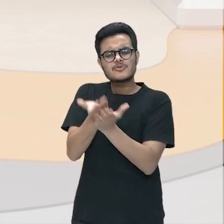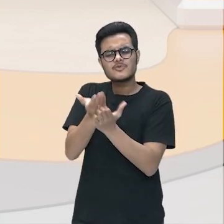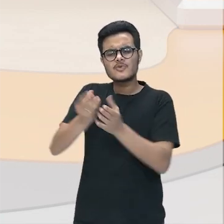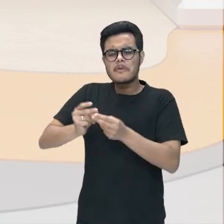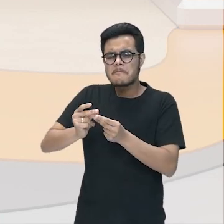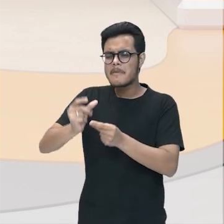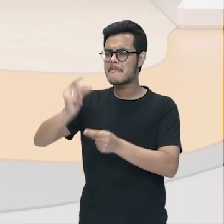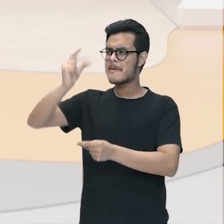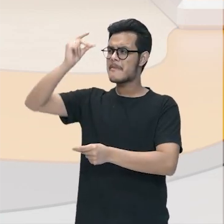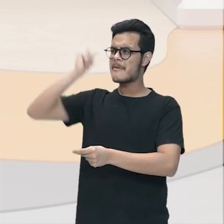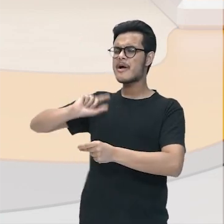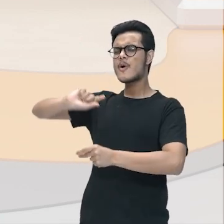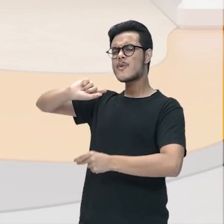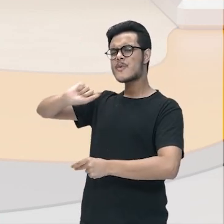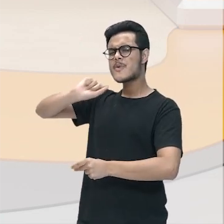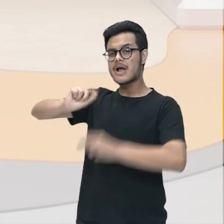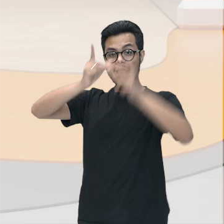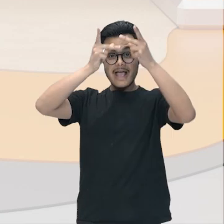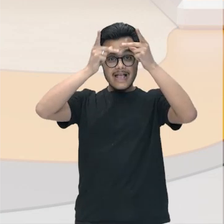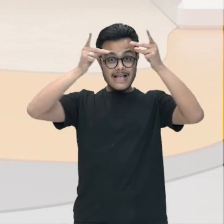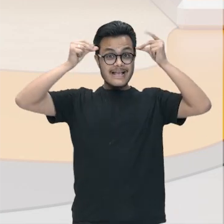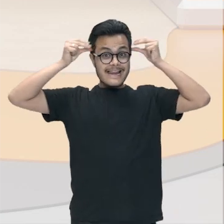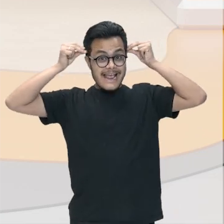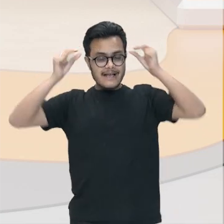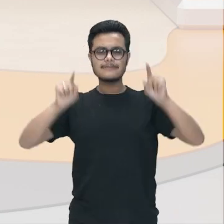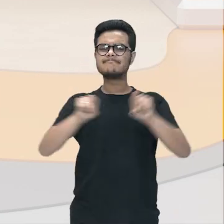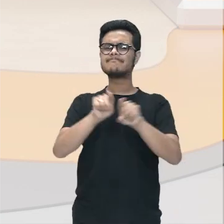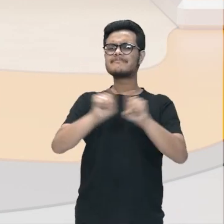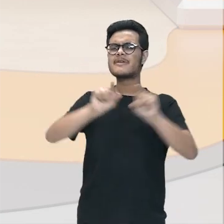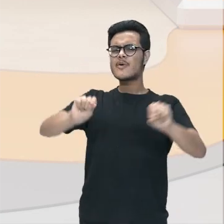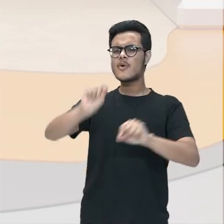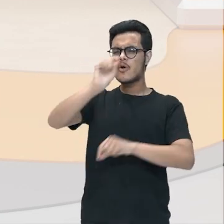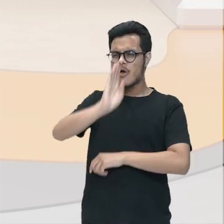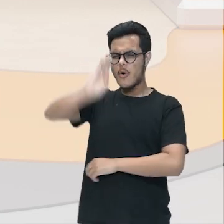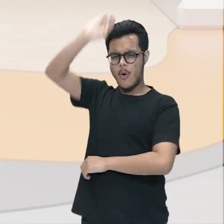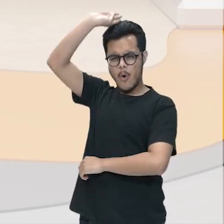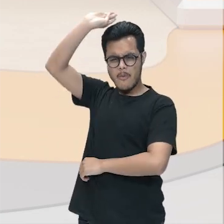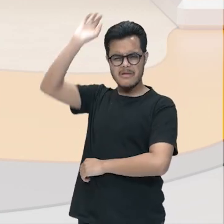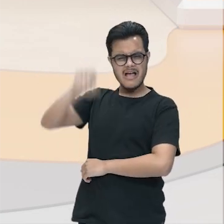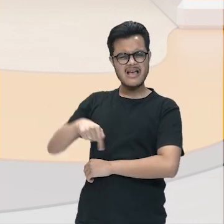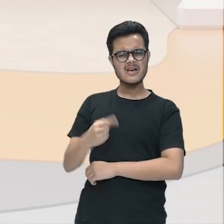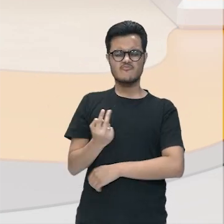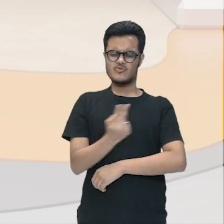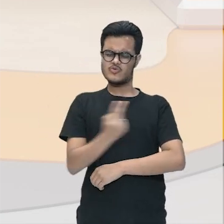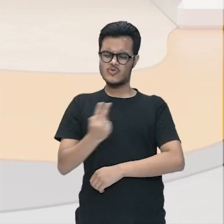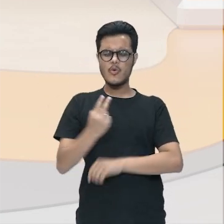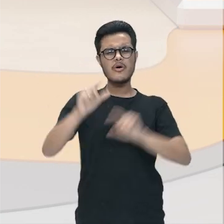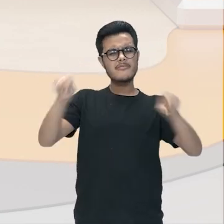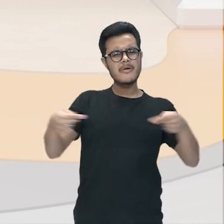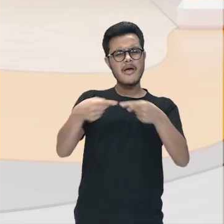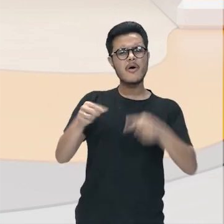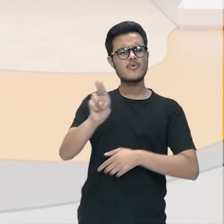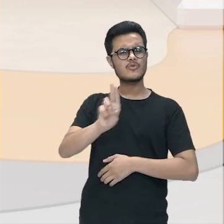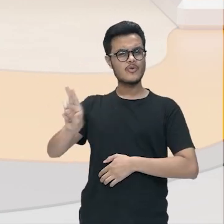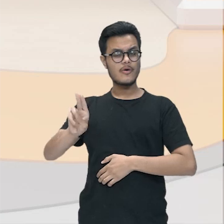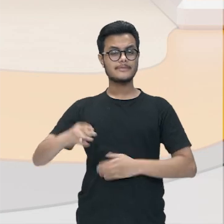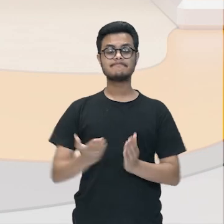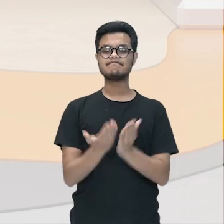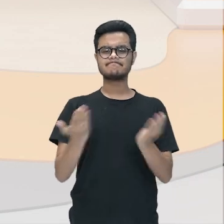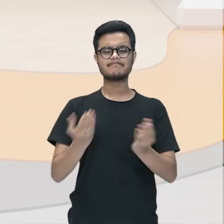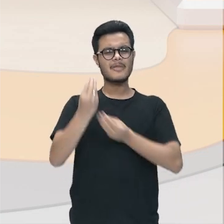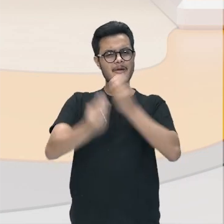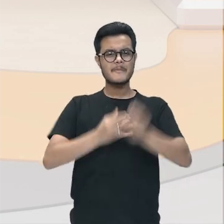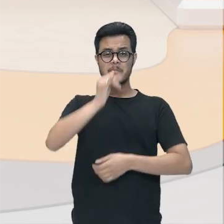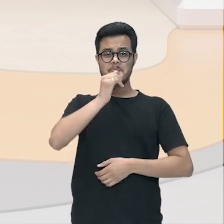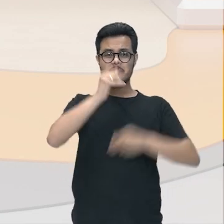deste mundo greco-romano. Professor, o que significa isso? A gente vai ver, então, que,